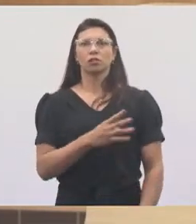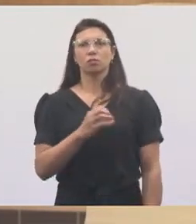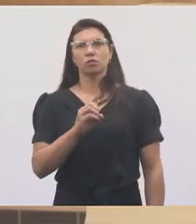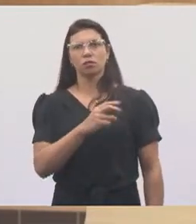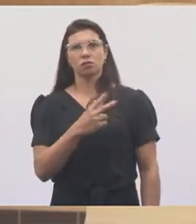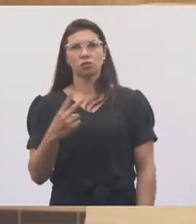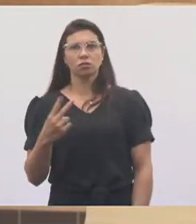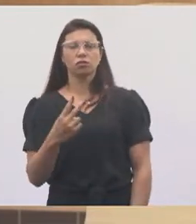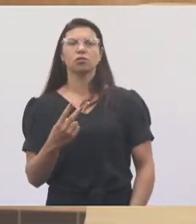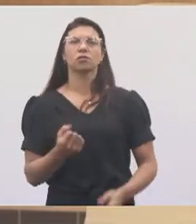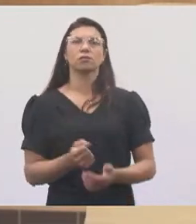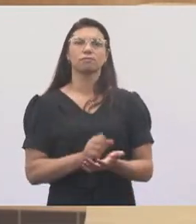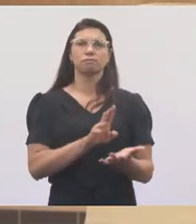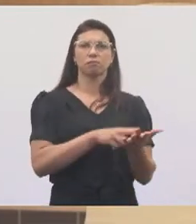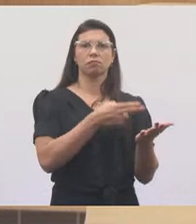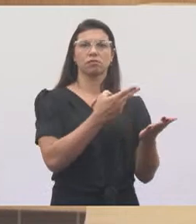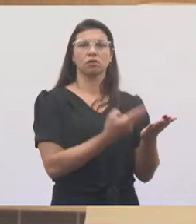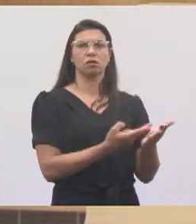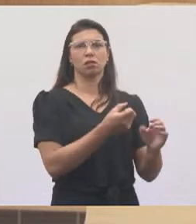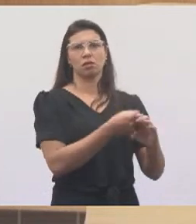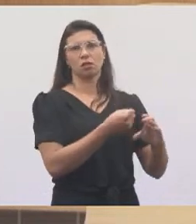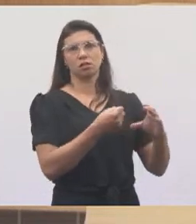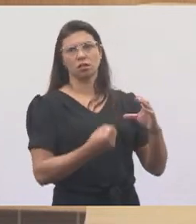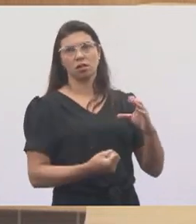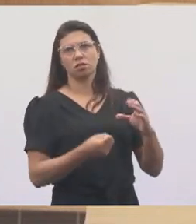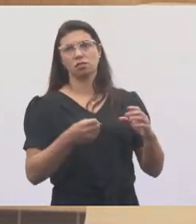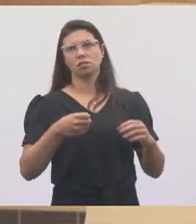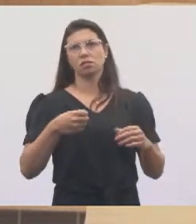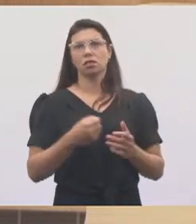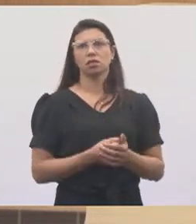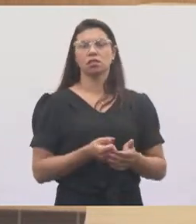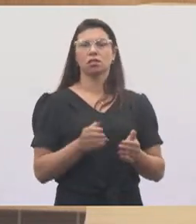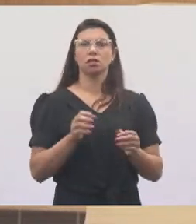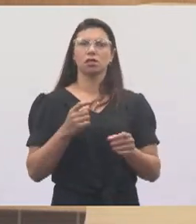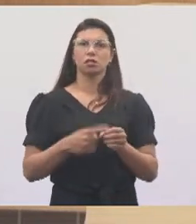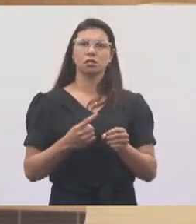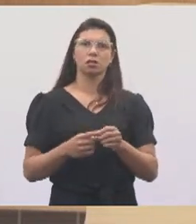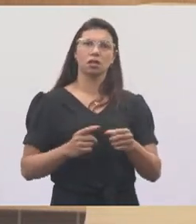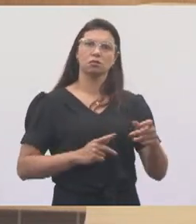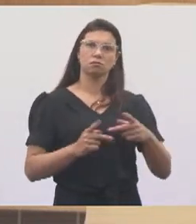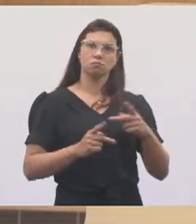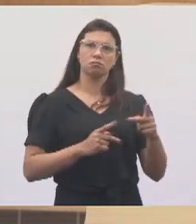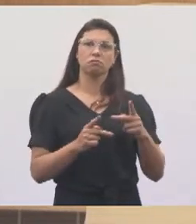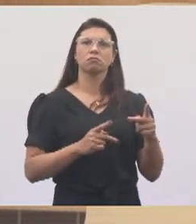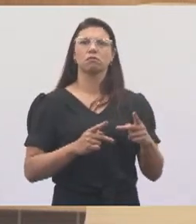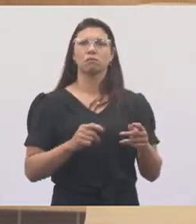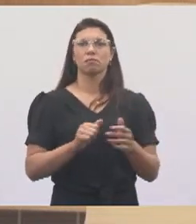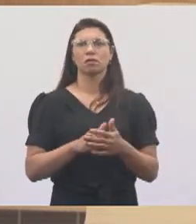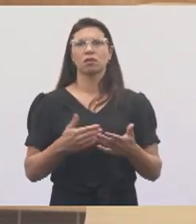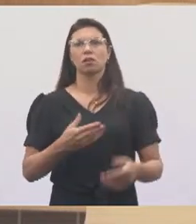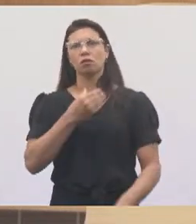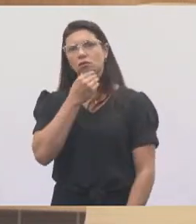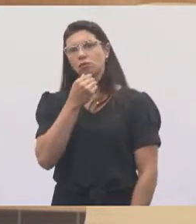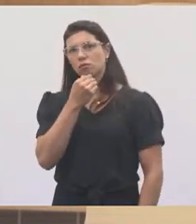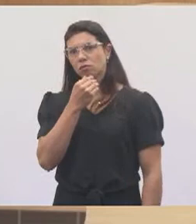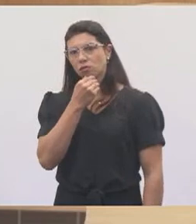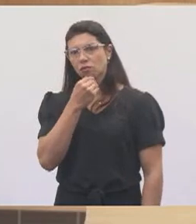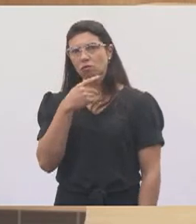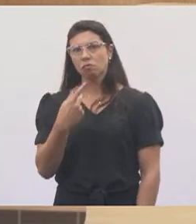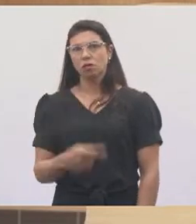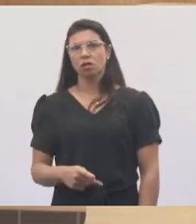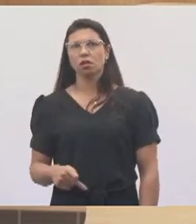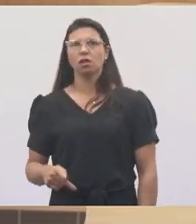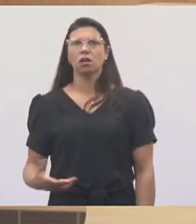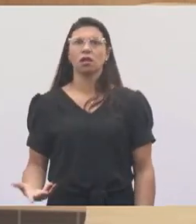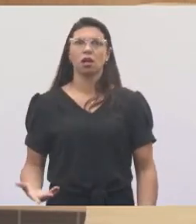restou internado na Santa Casa de São José dos Campos. Dr. Thales, está aqui,